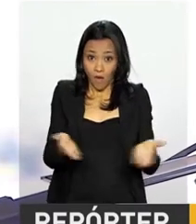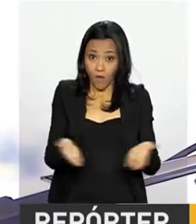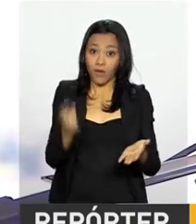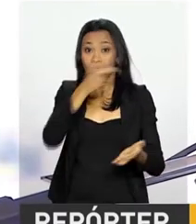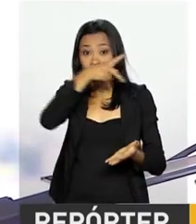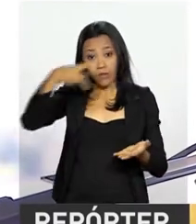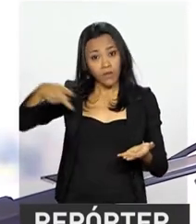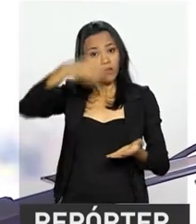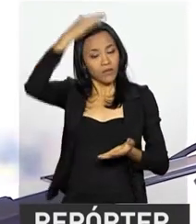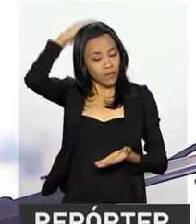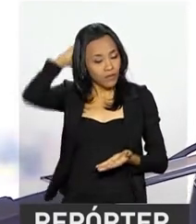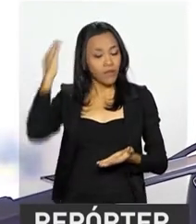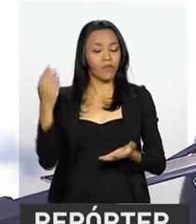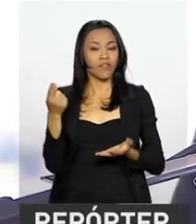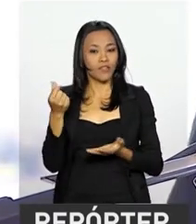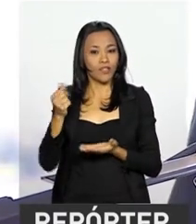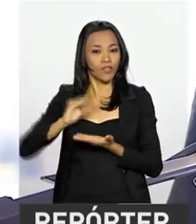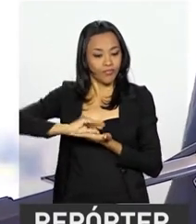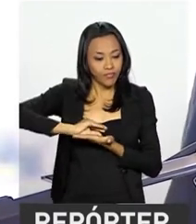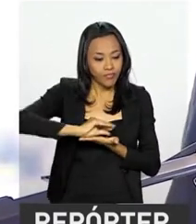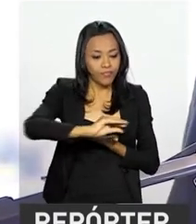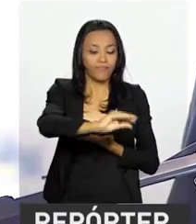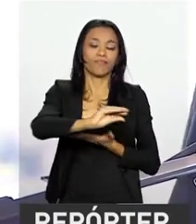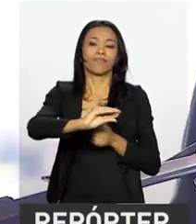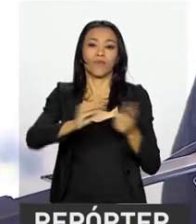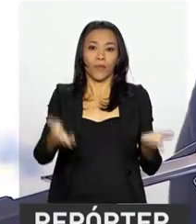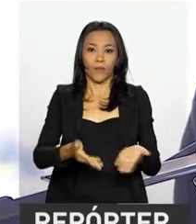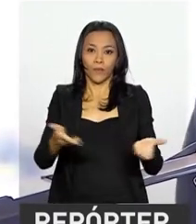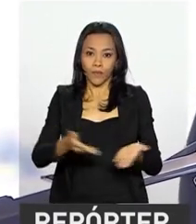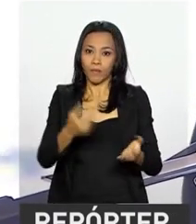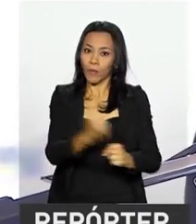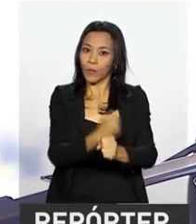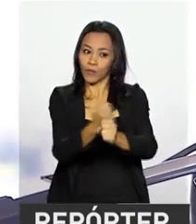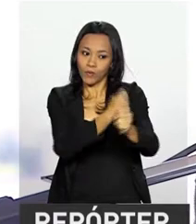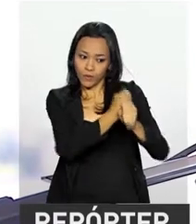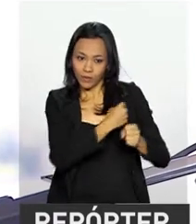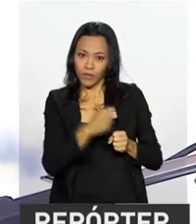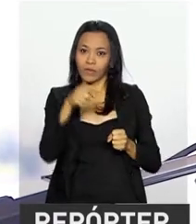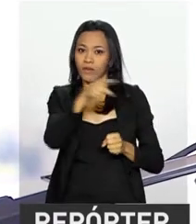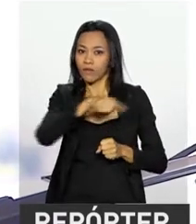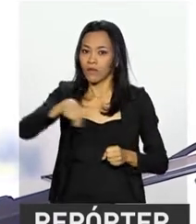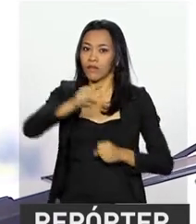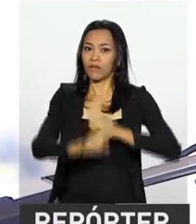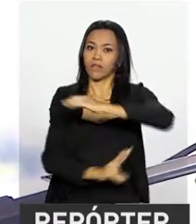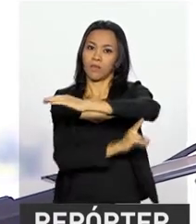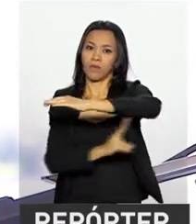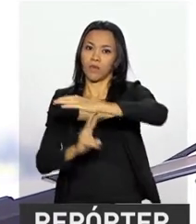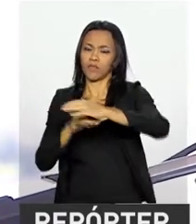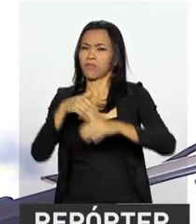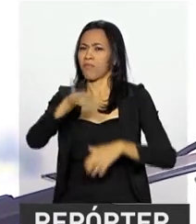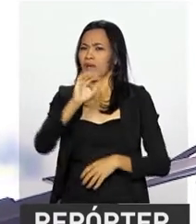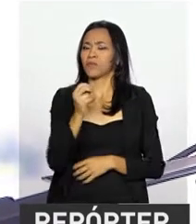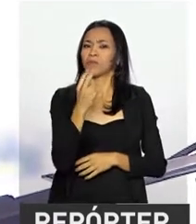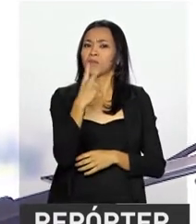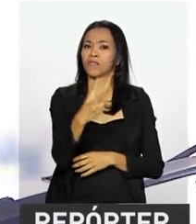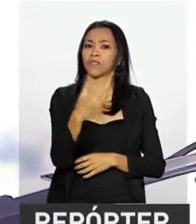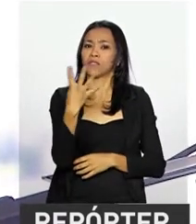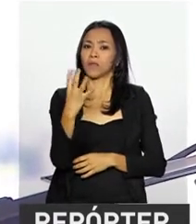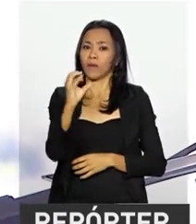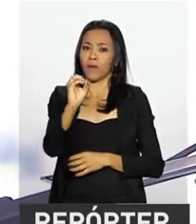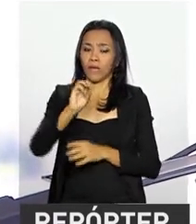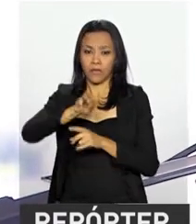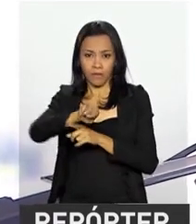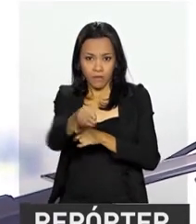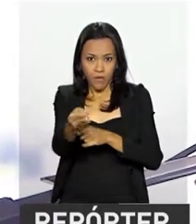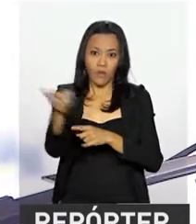Michel Temer libera e anuncia hoje a liberação por parte do governo federal de mais 240 milhões de